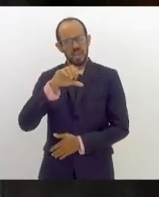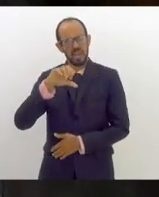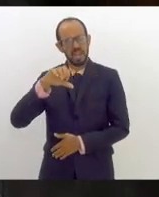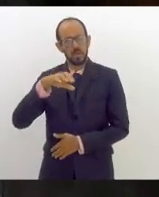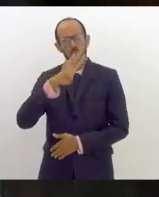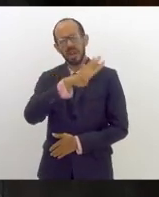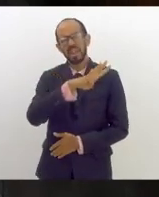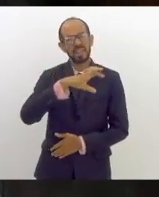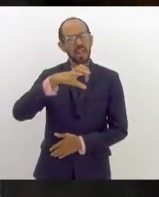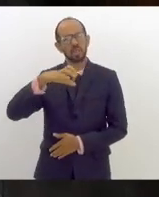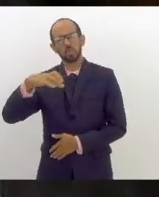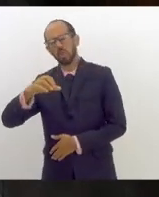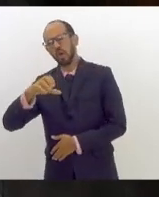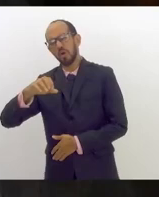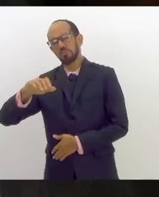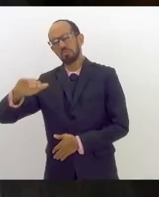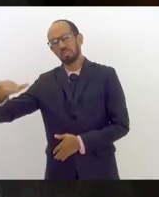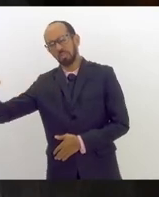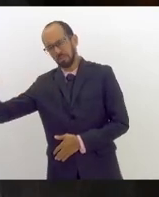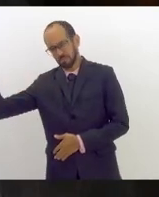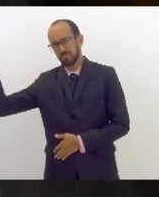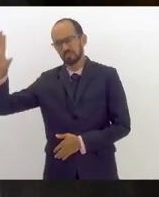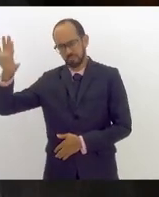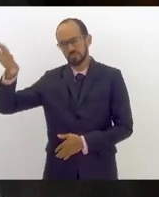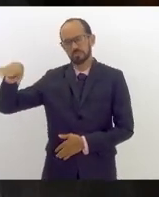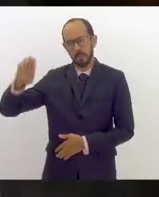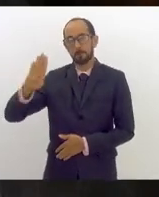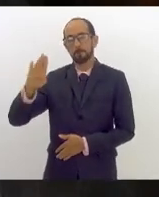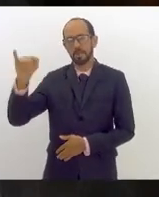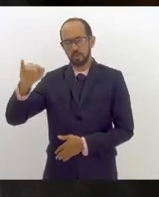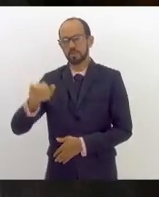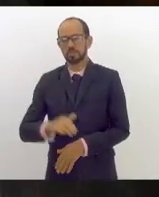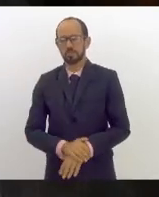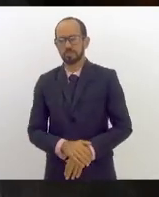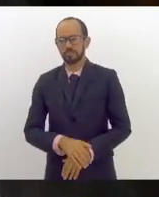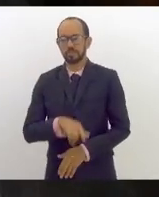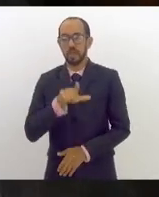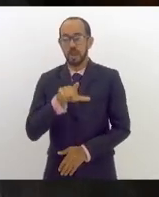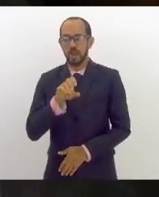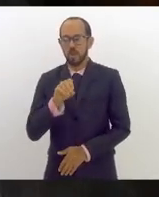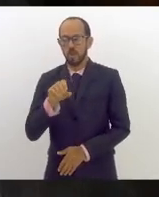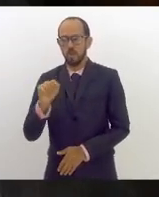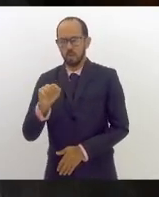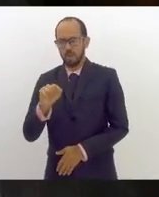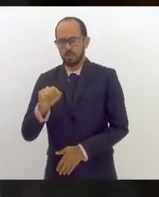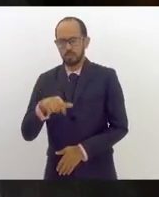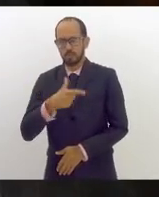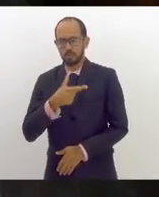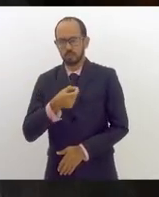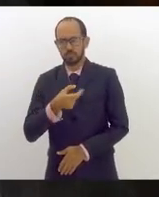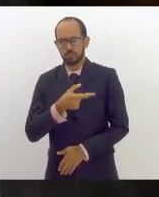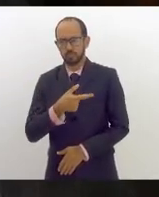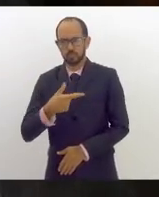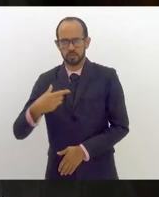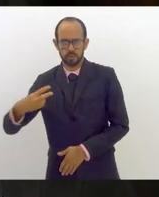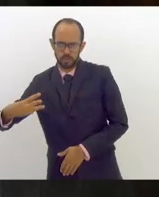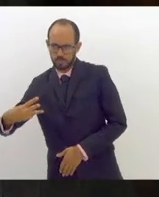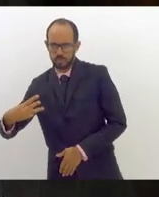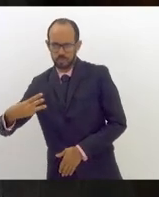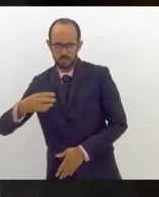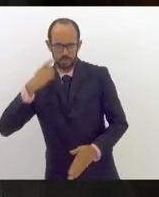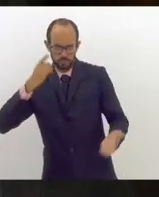50 bilhões de reais aloha para 2023 deputada Renata